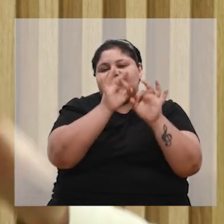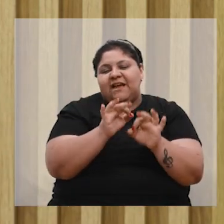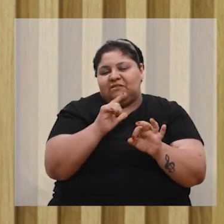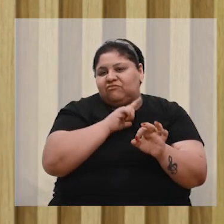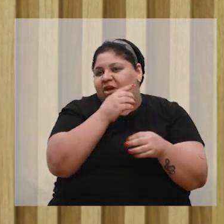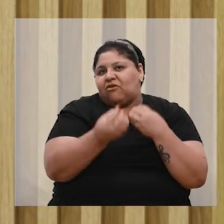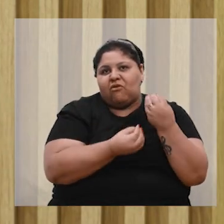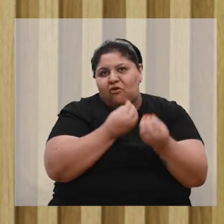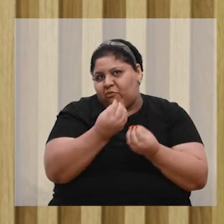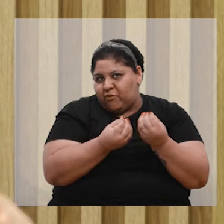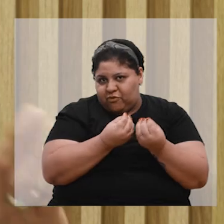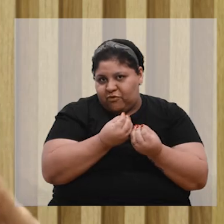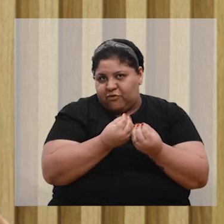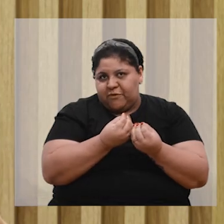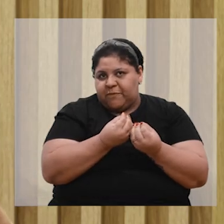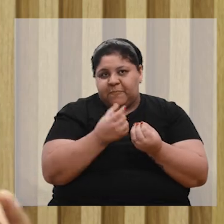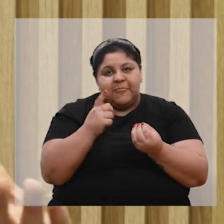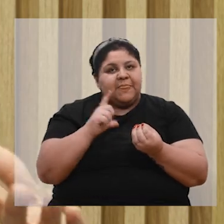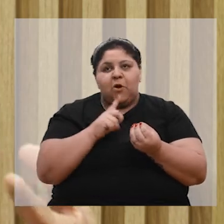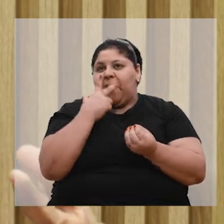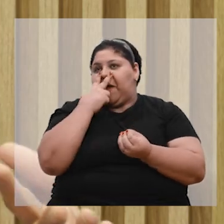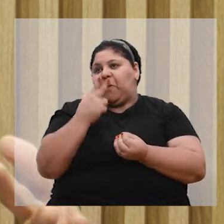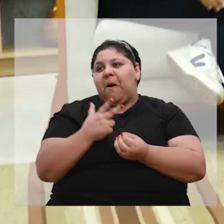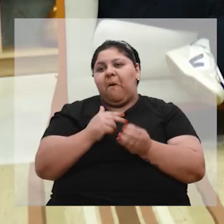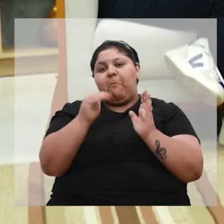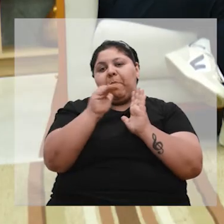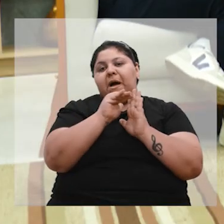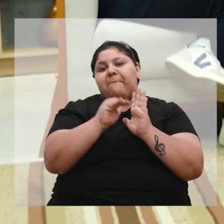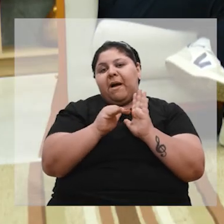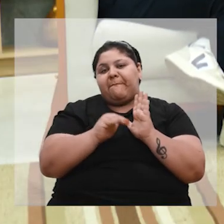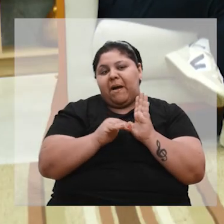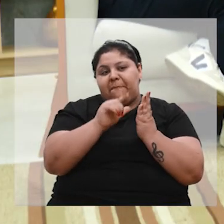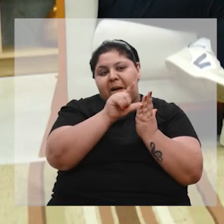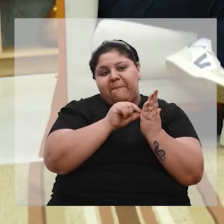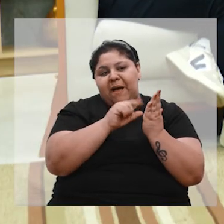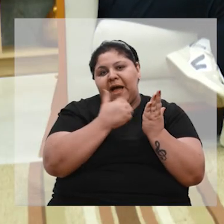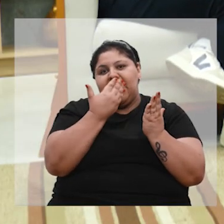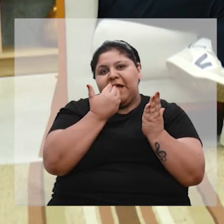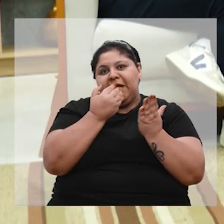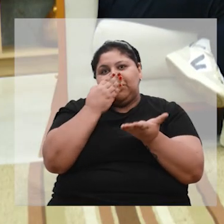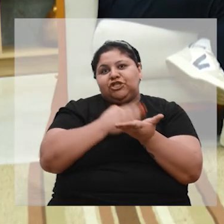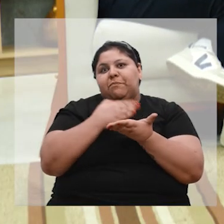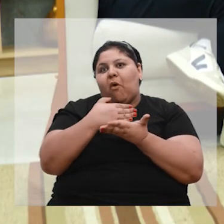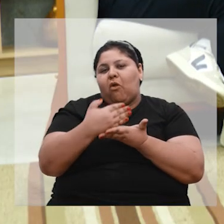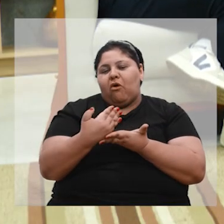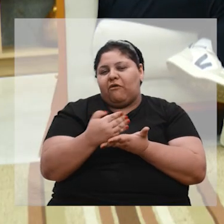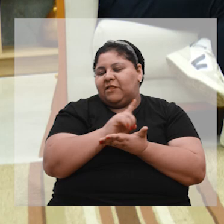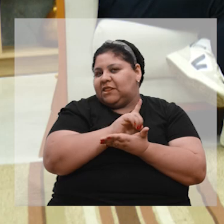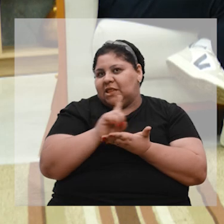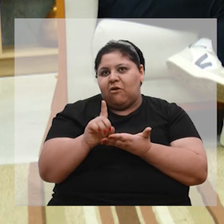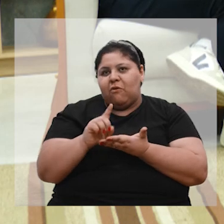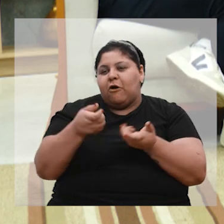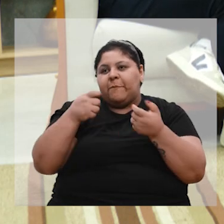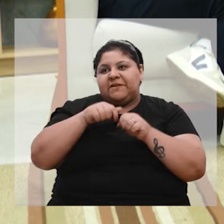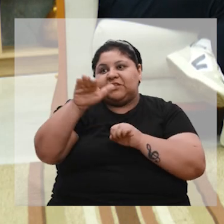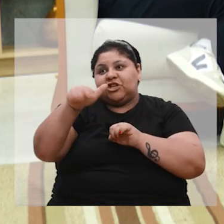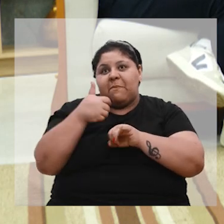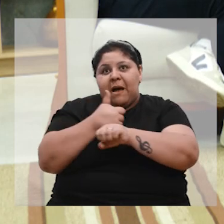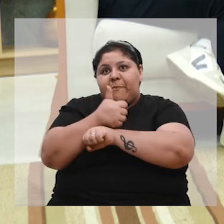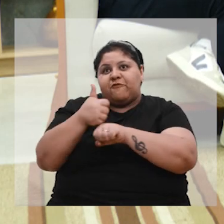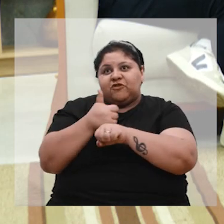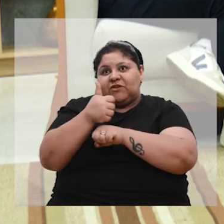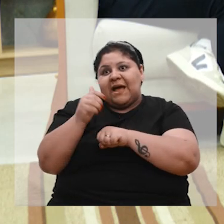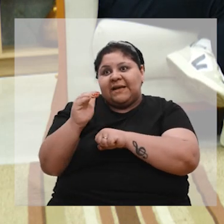certa, não há receita certa, como diz a Cris. Não é uma receita de bolo. Não é, e como a Cris disse, às vezes tem que acionar, né, o neuro, a